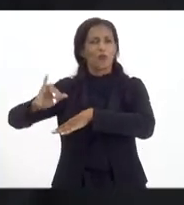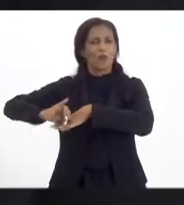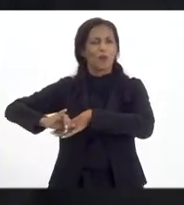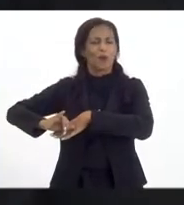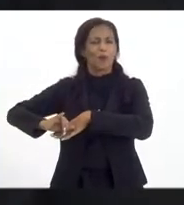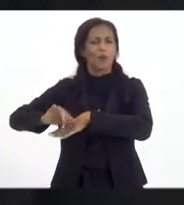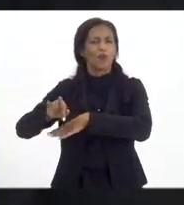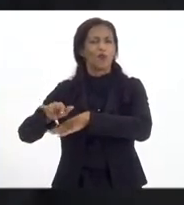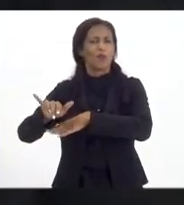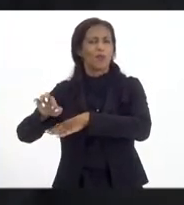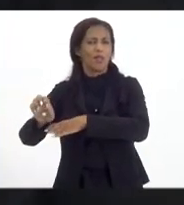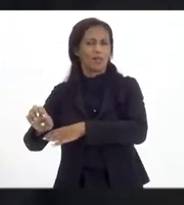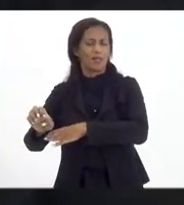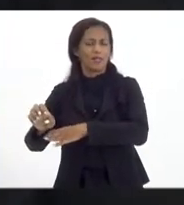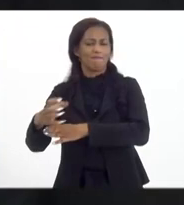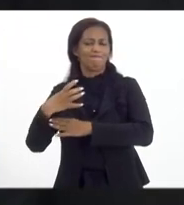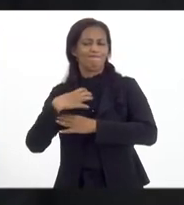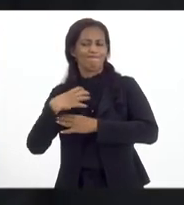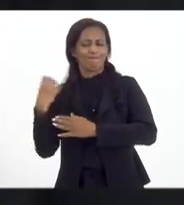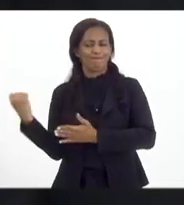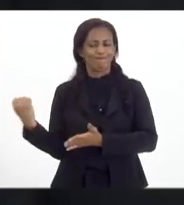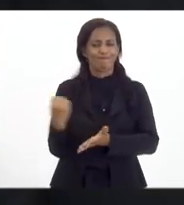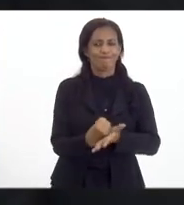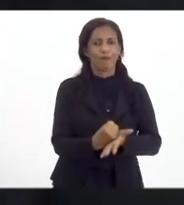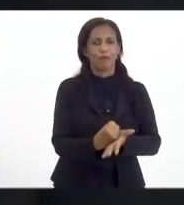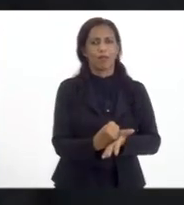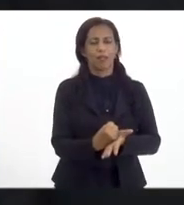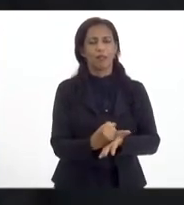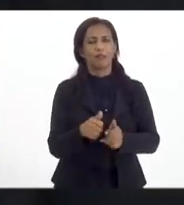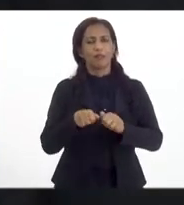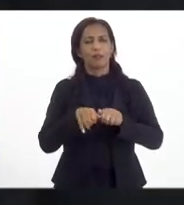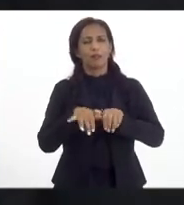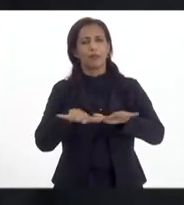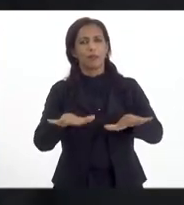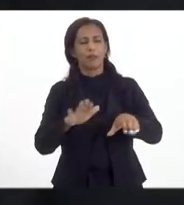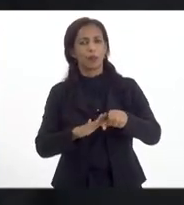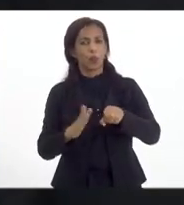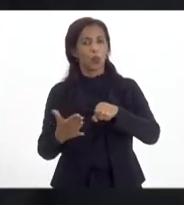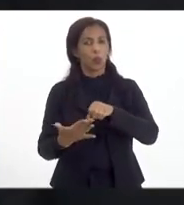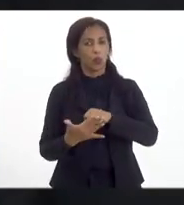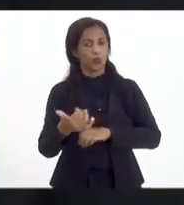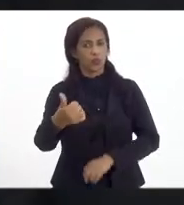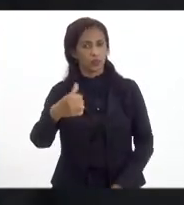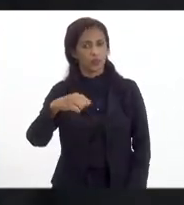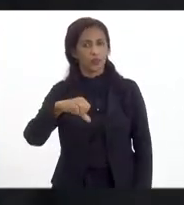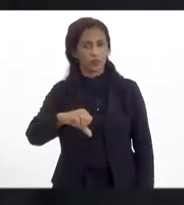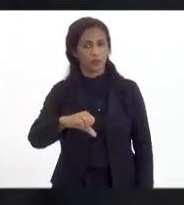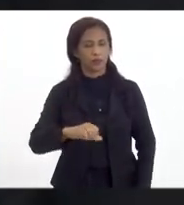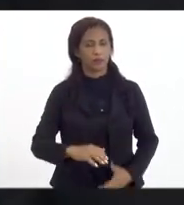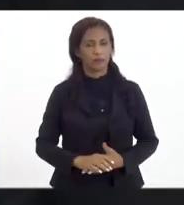impactos da crise provocada pela pandemia, pelo Covid, imposta pelo Covid-19.